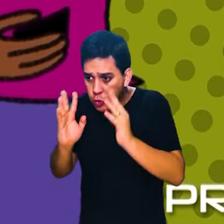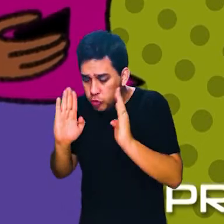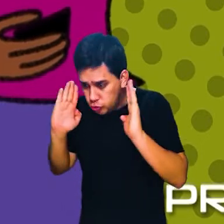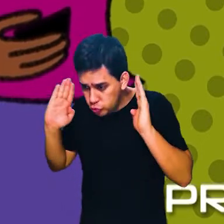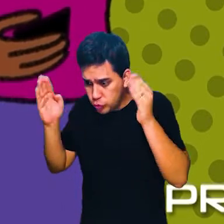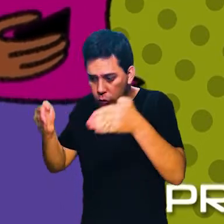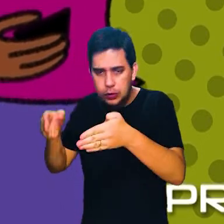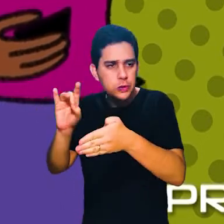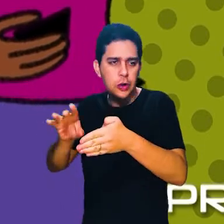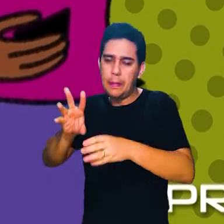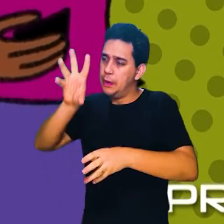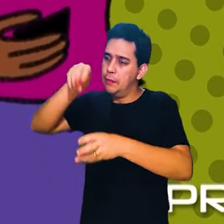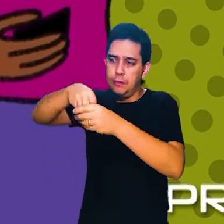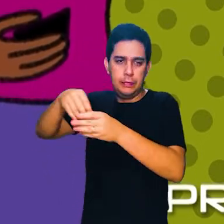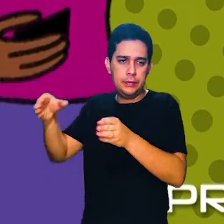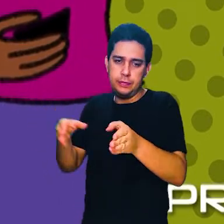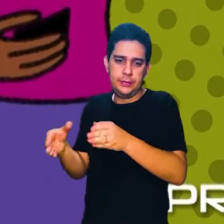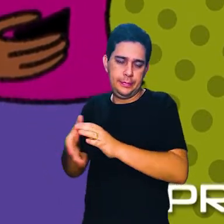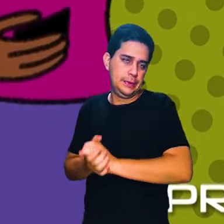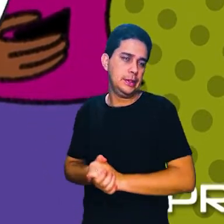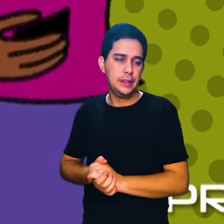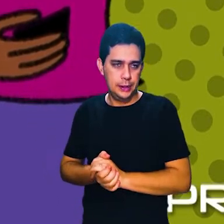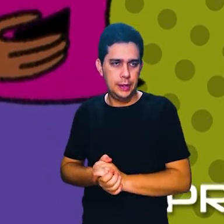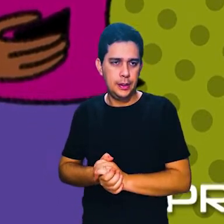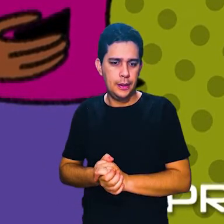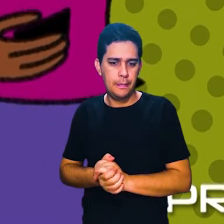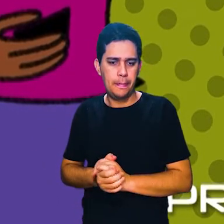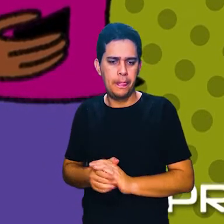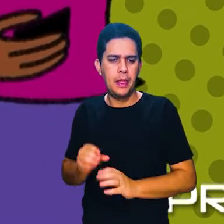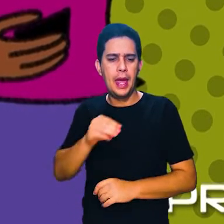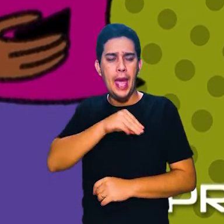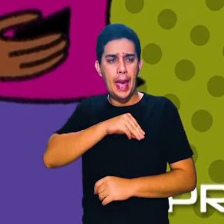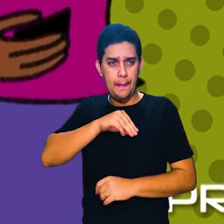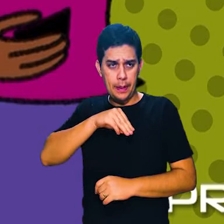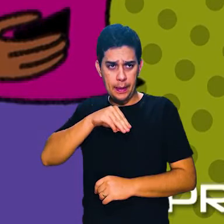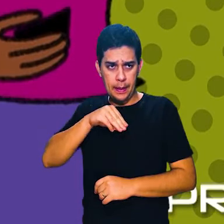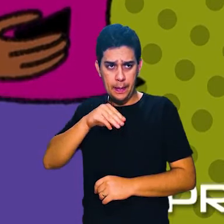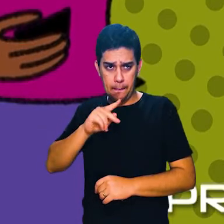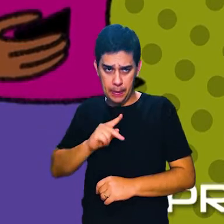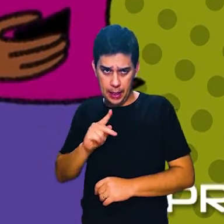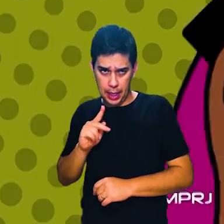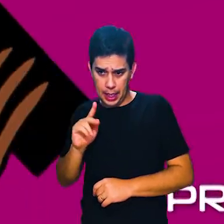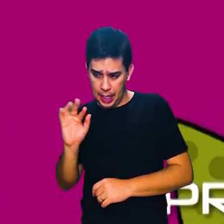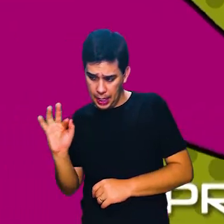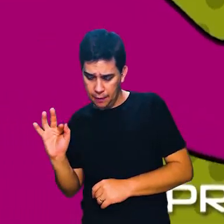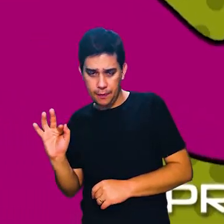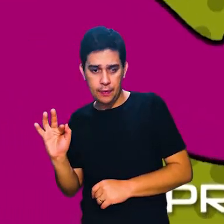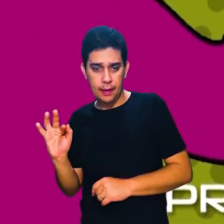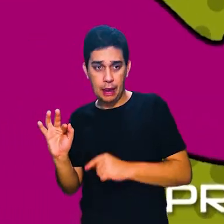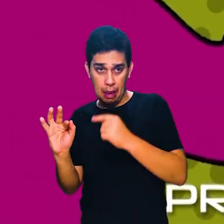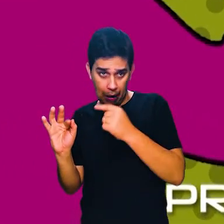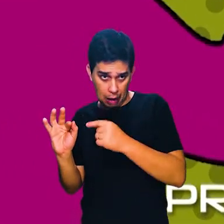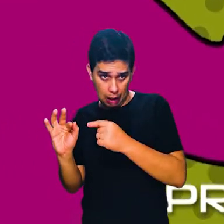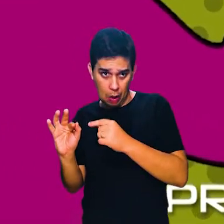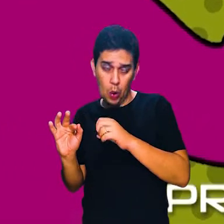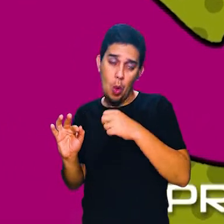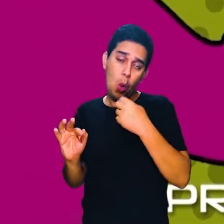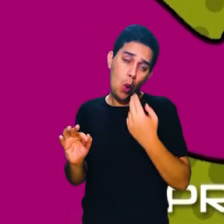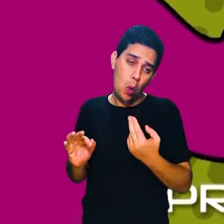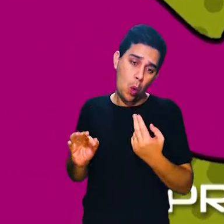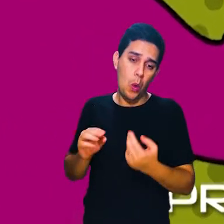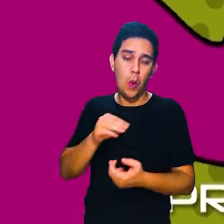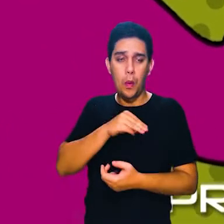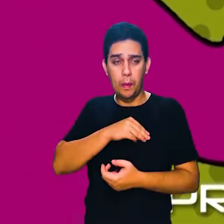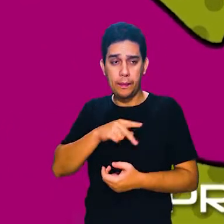diz. Vai depender se vai ser o próprio MPF que vai atuar ou o Ministério Público, no caso,